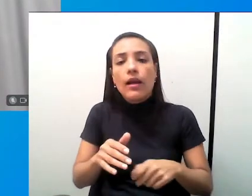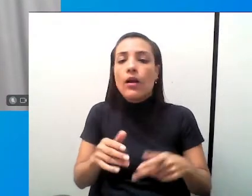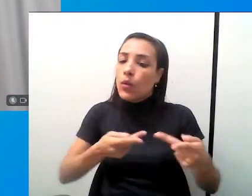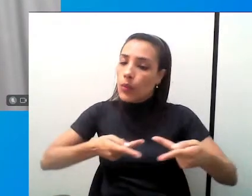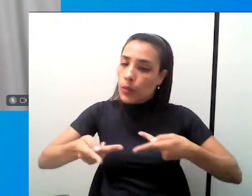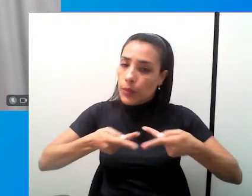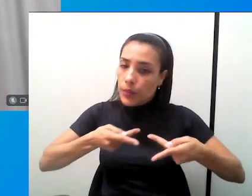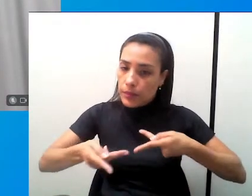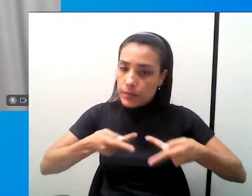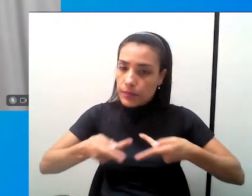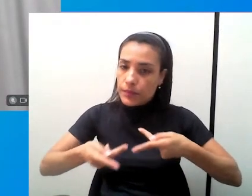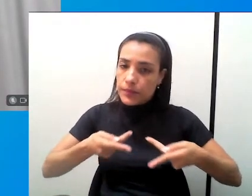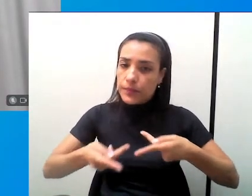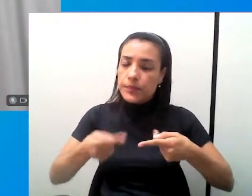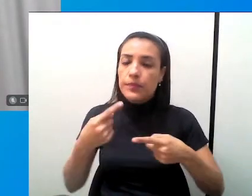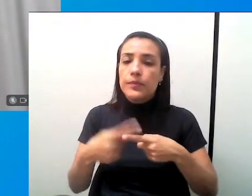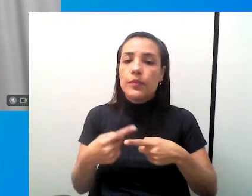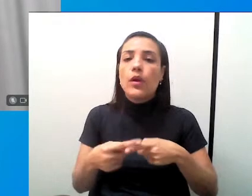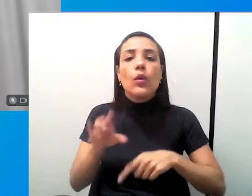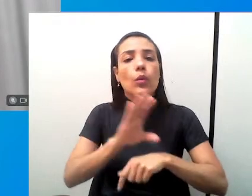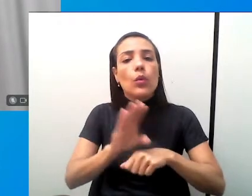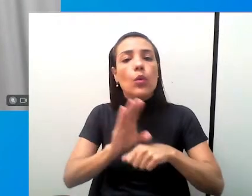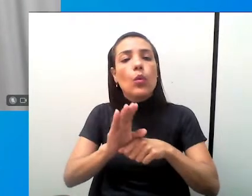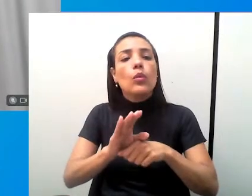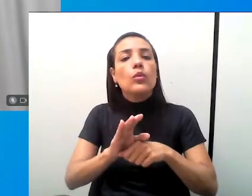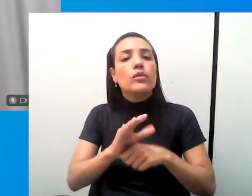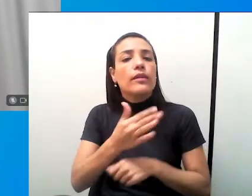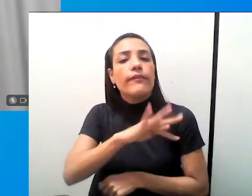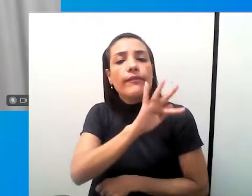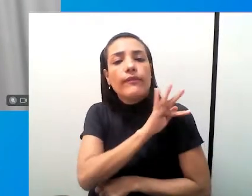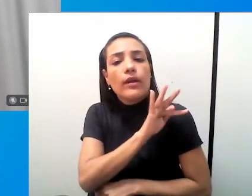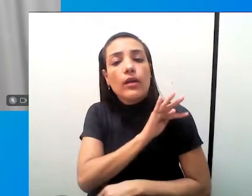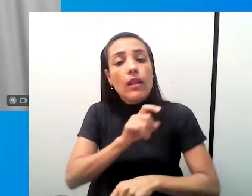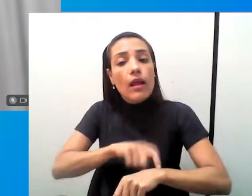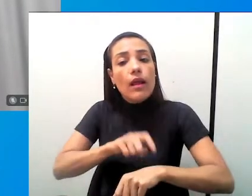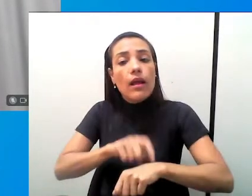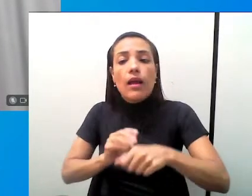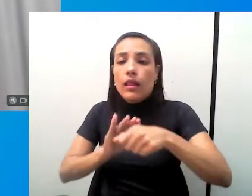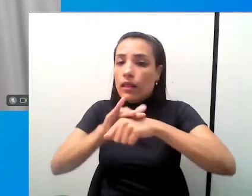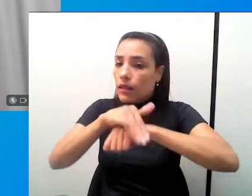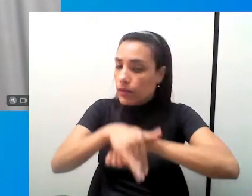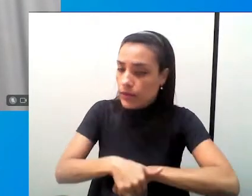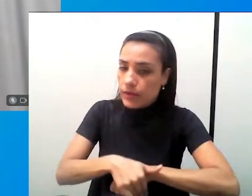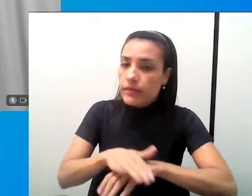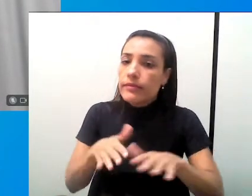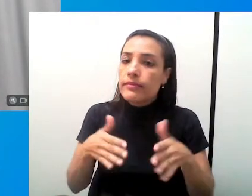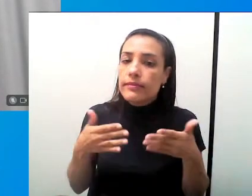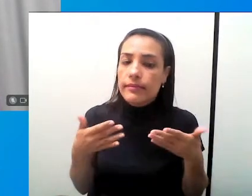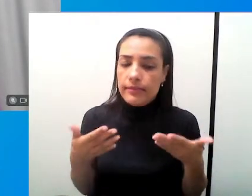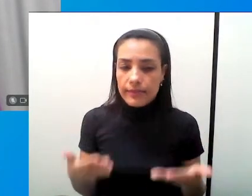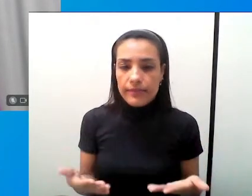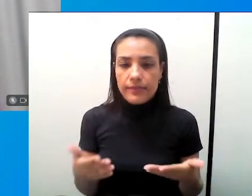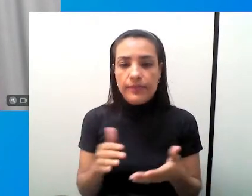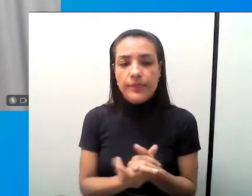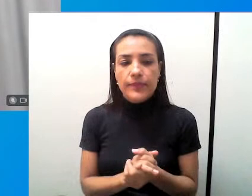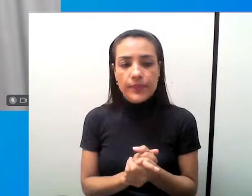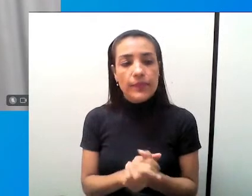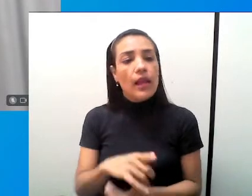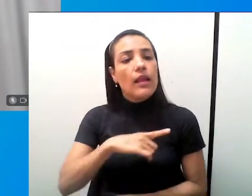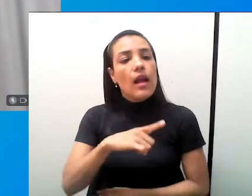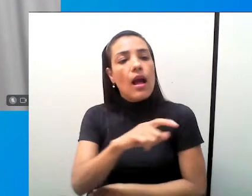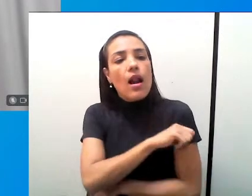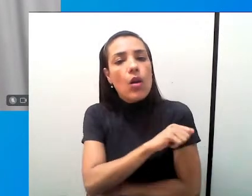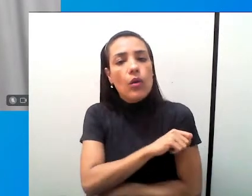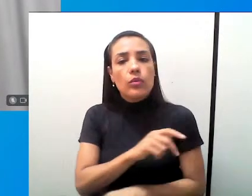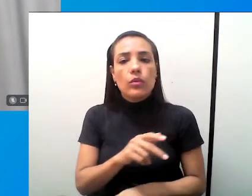o nosso curso, ele ocorre no período noturno, então nós temos os alunos, né, um perfil